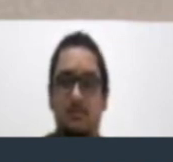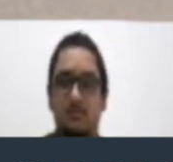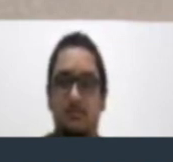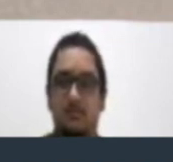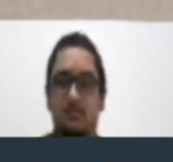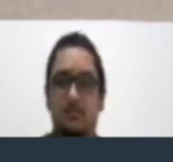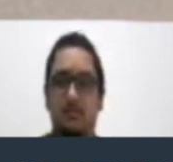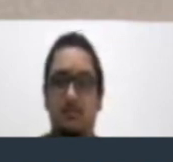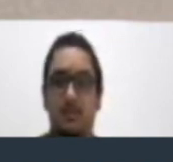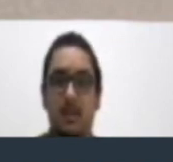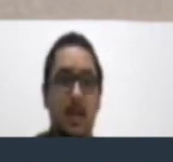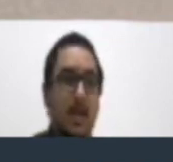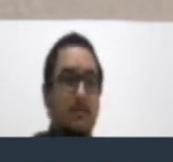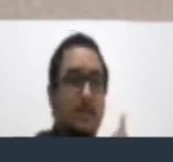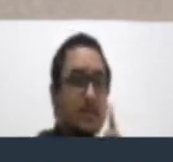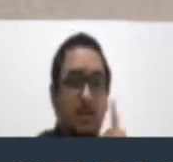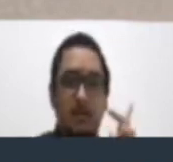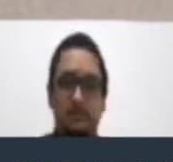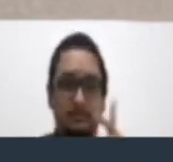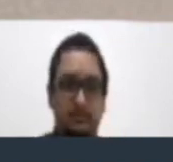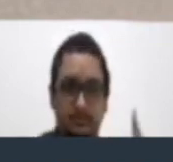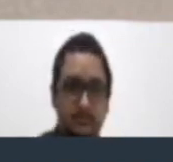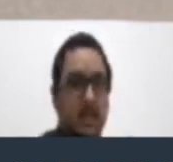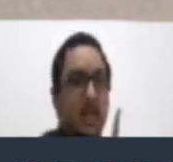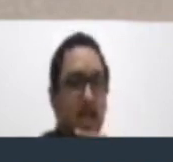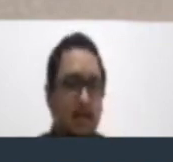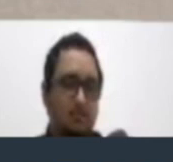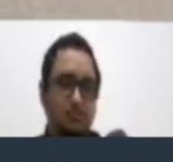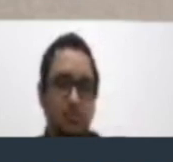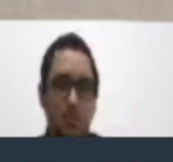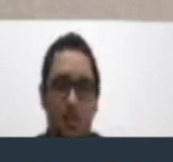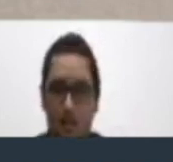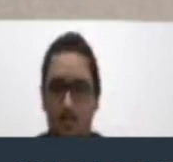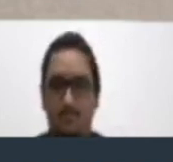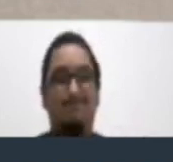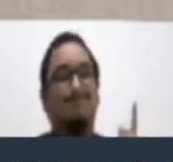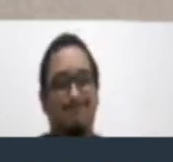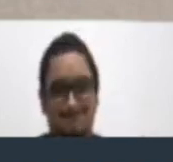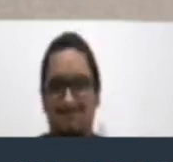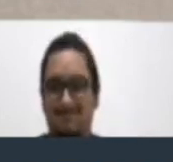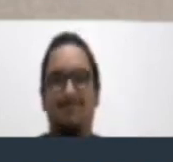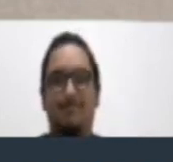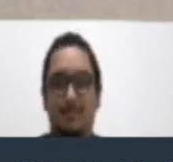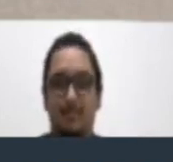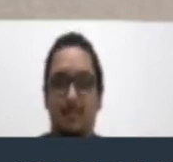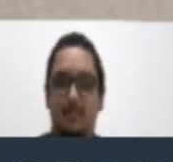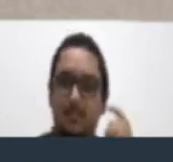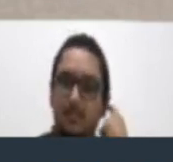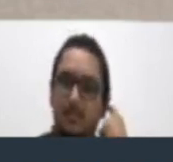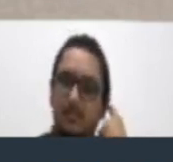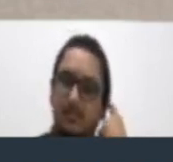o projeto de lei que orienta a empresa de distribuição de água a notificar os consumidores com antecedência de 72